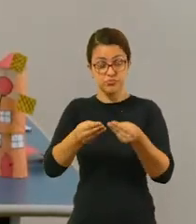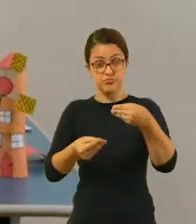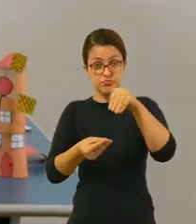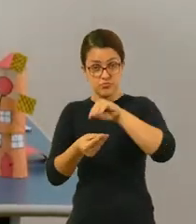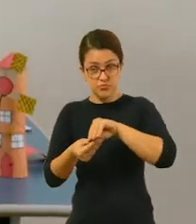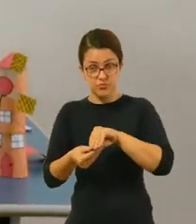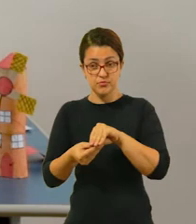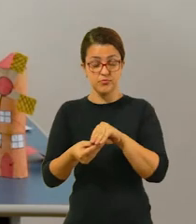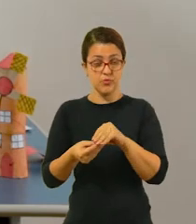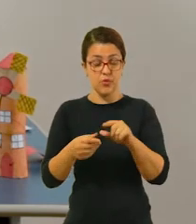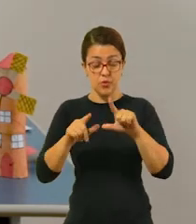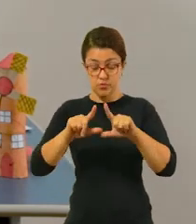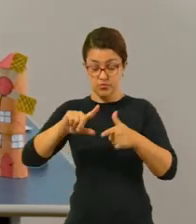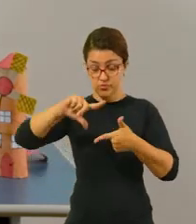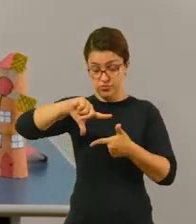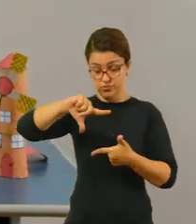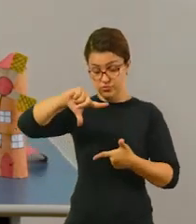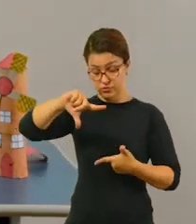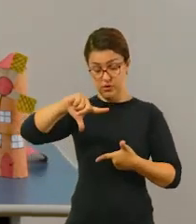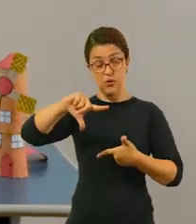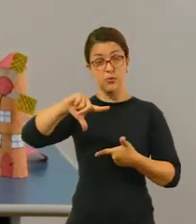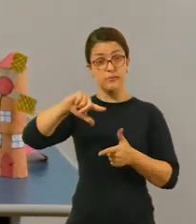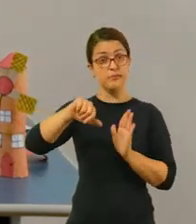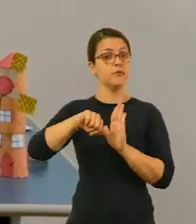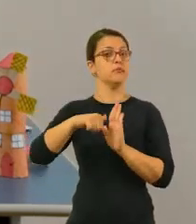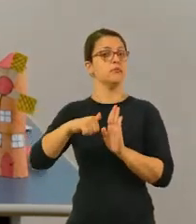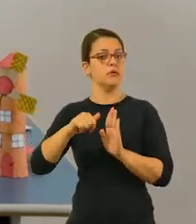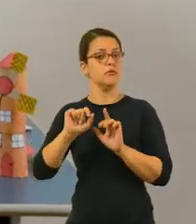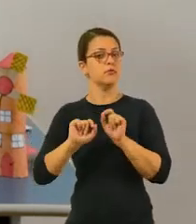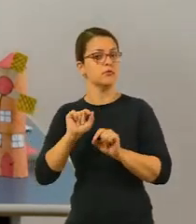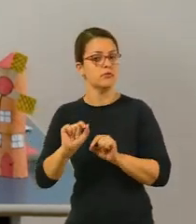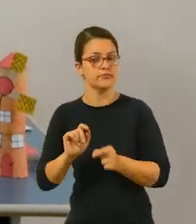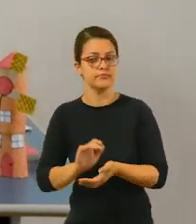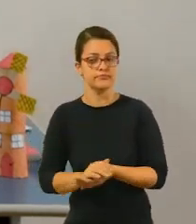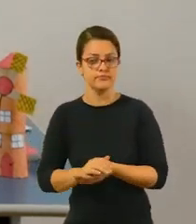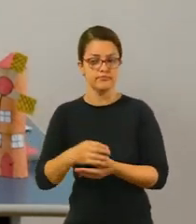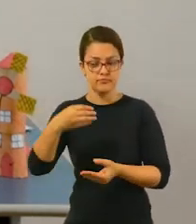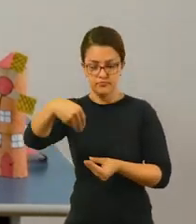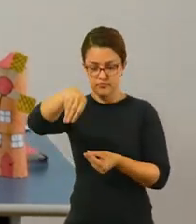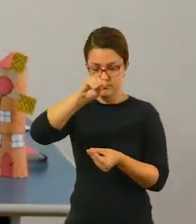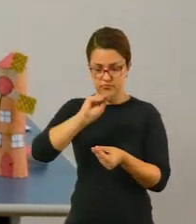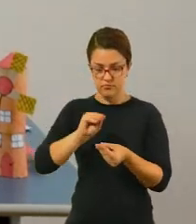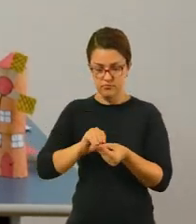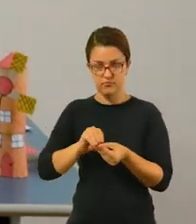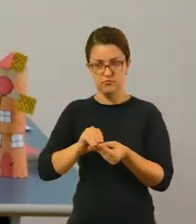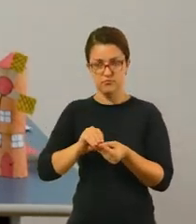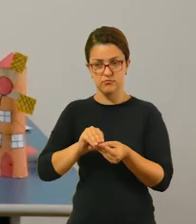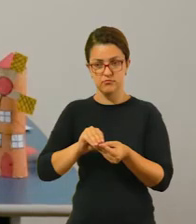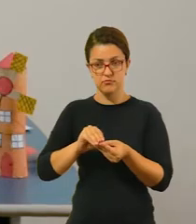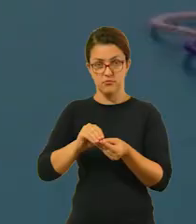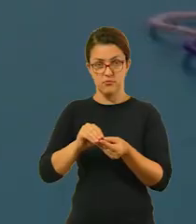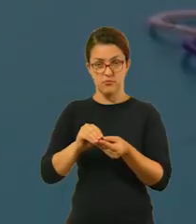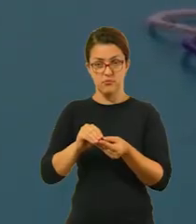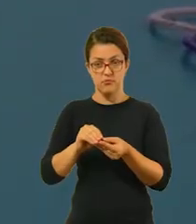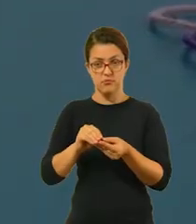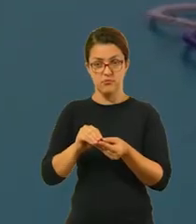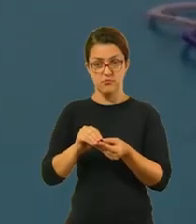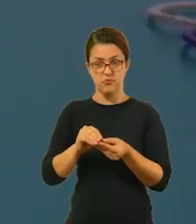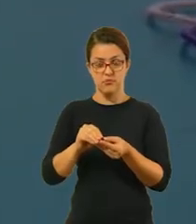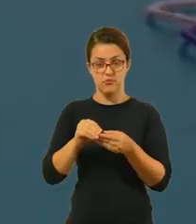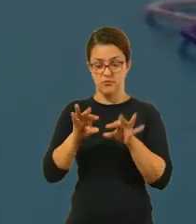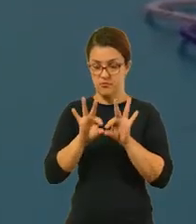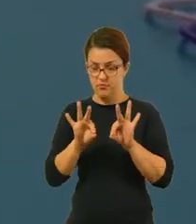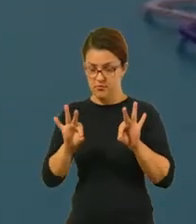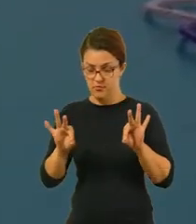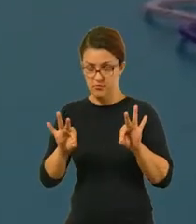dobradura. Com esse quadrado, a primeira coisa que vocês vão fazer é virar e ponta com